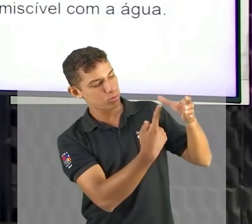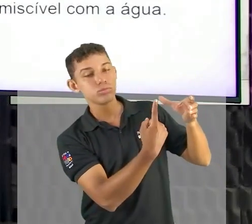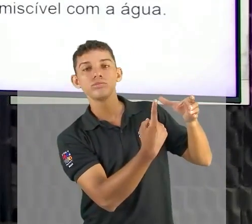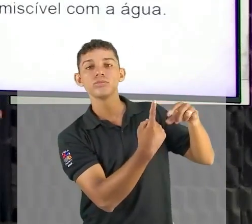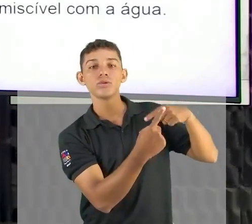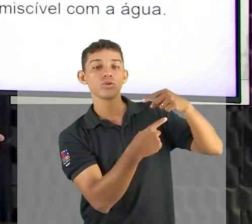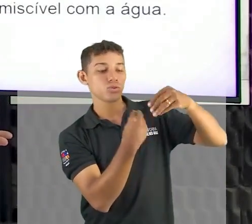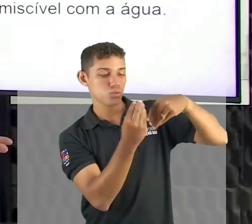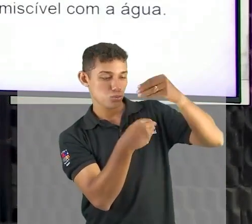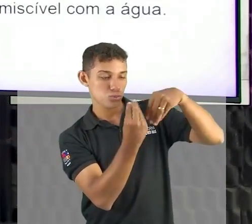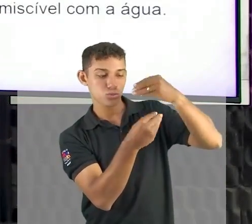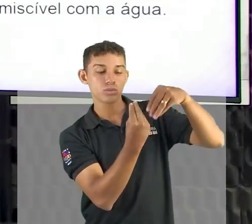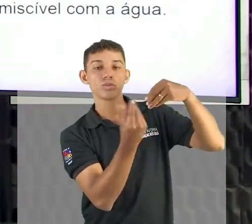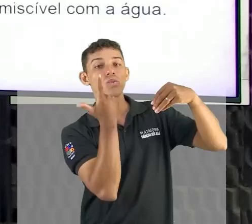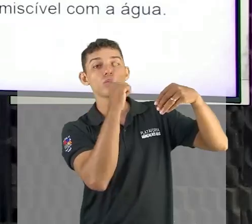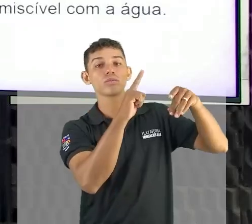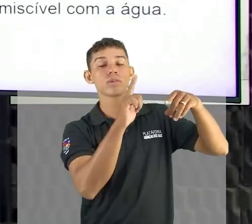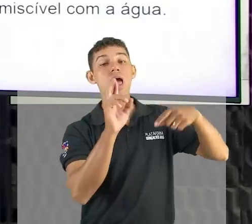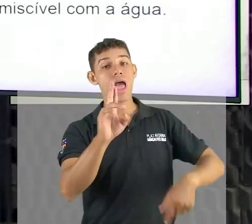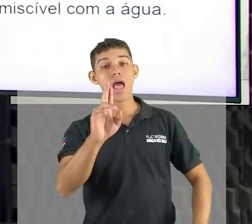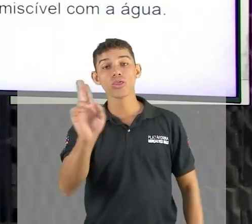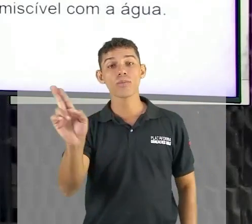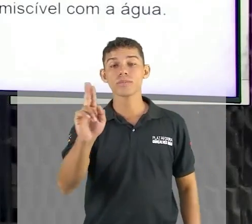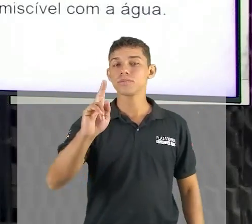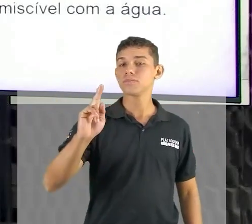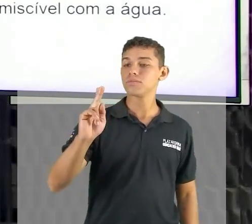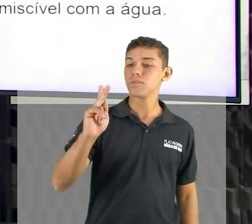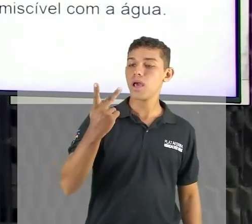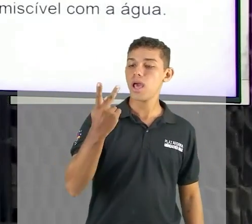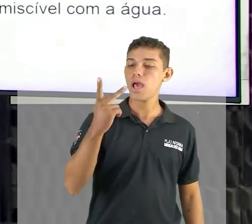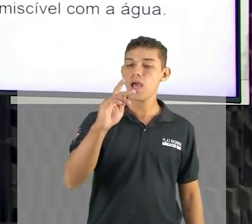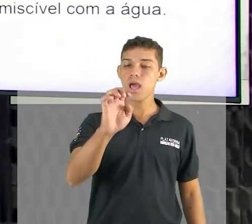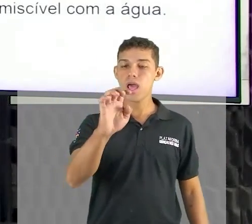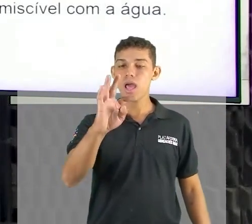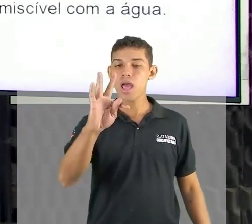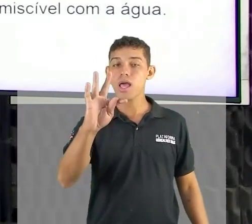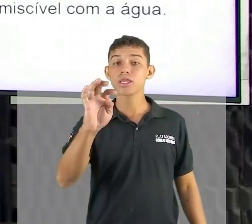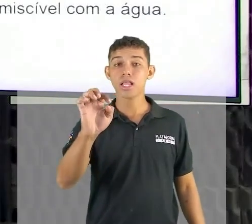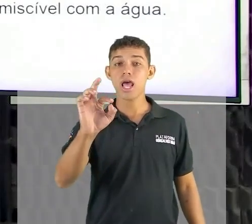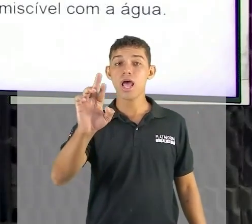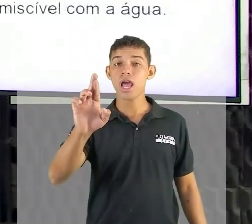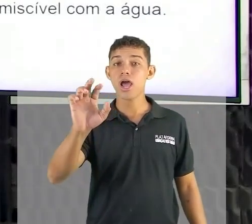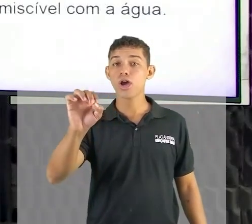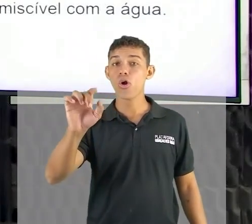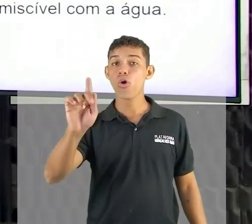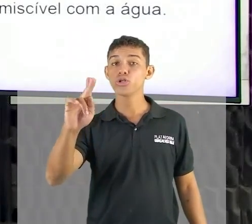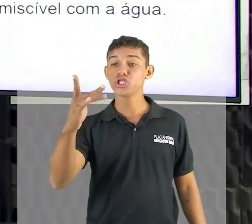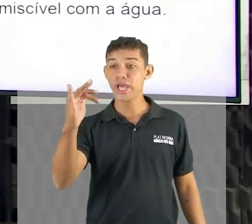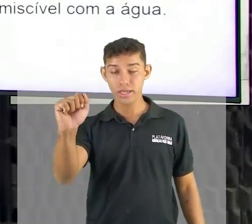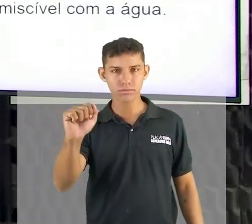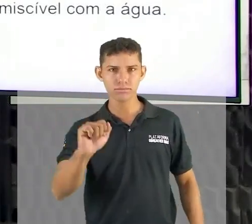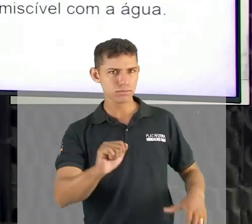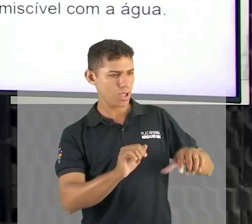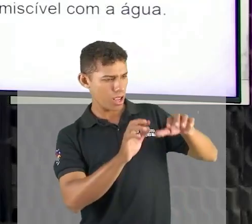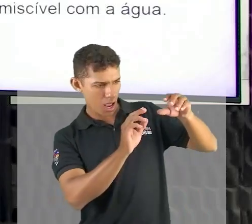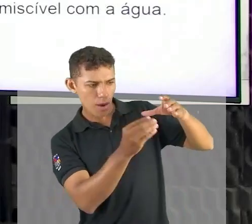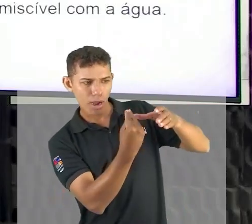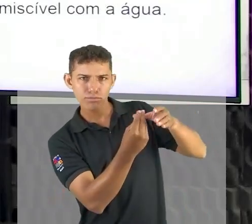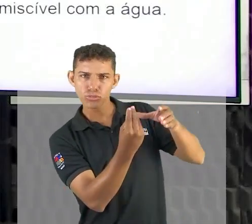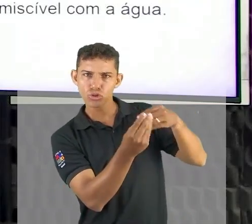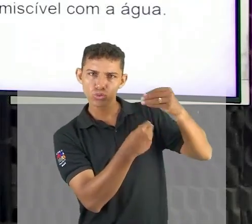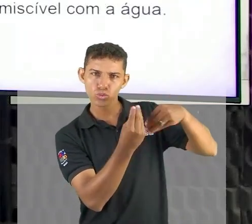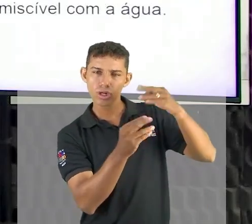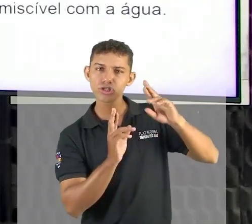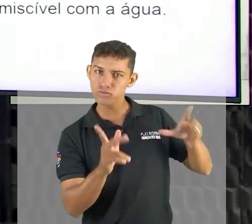uma mistura heterogênea. Se não se misturasse, gente, tu nem poderia dizer mistura.